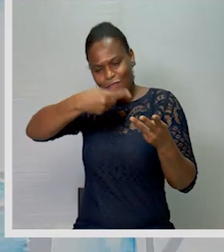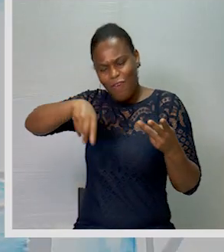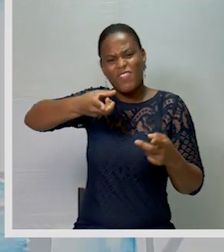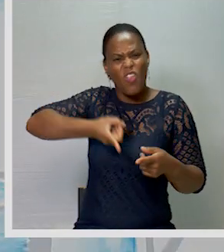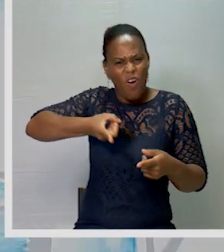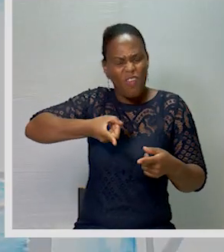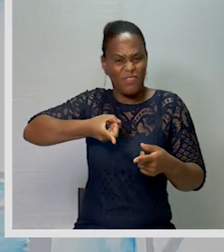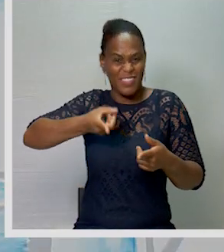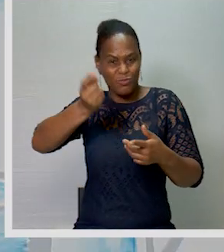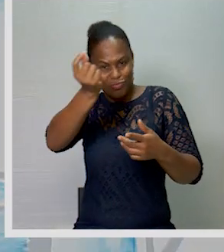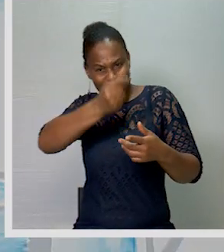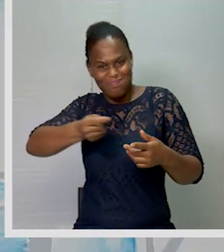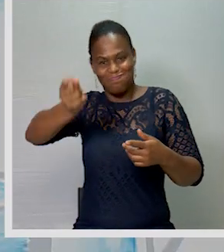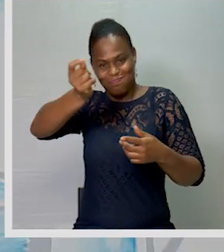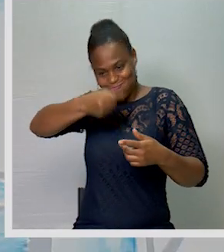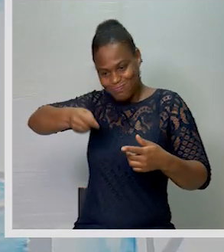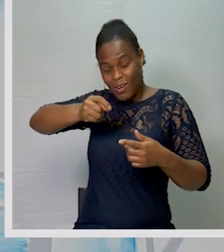e, de seguida,